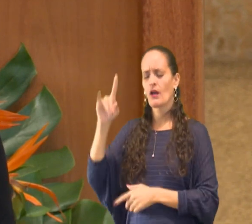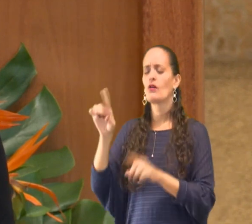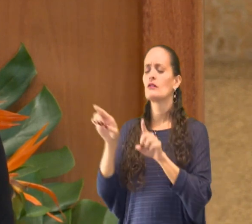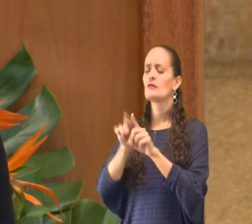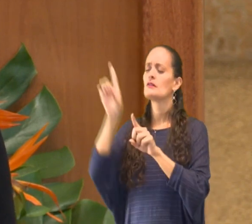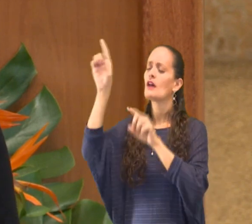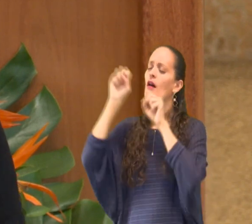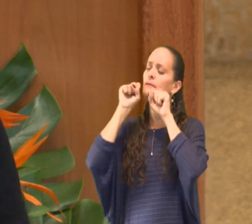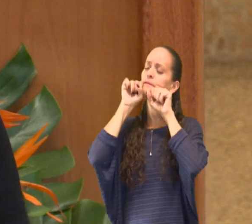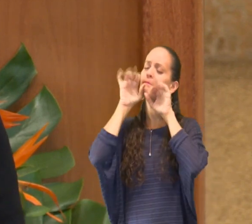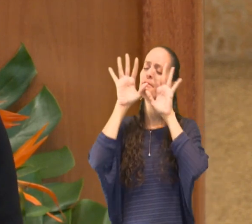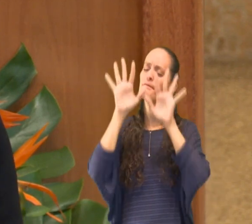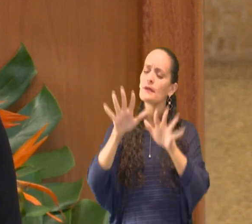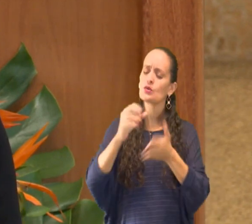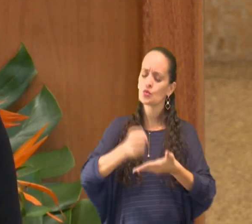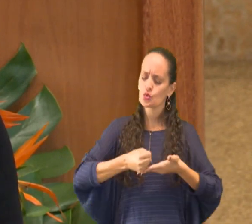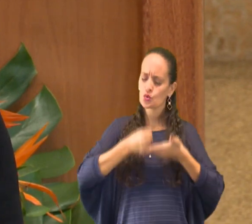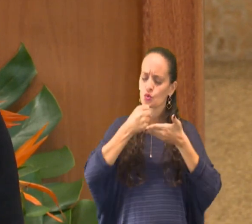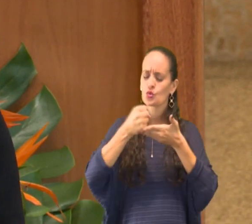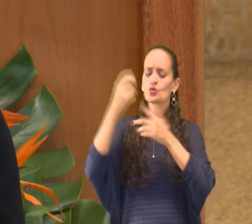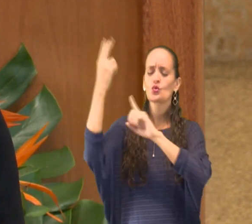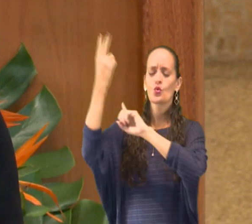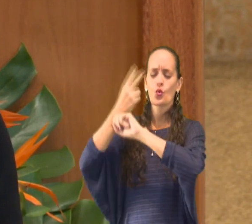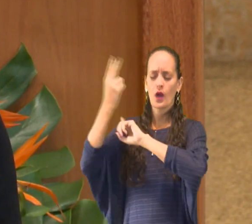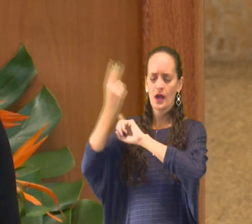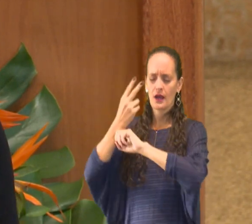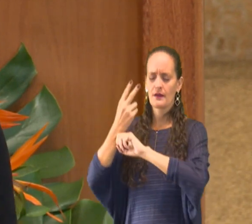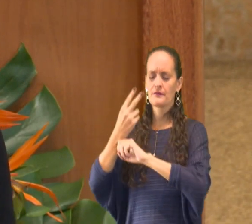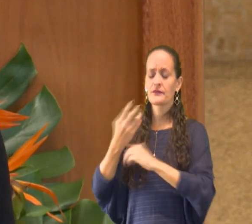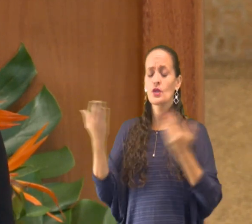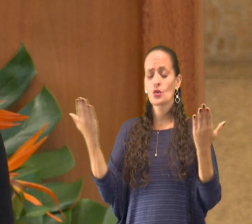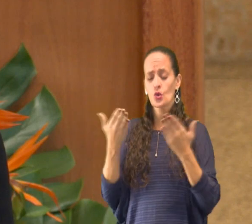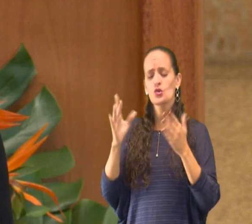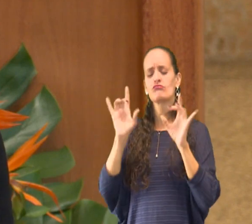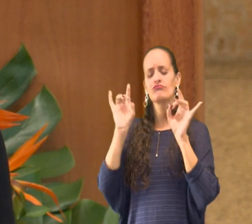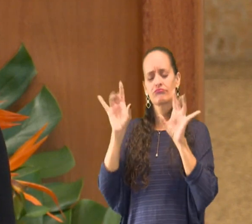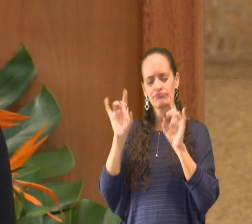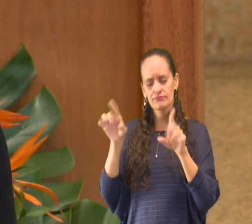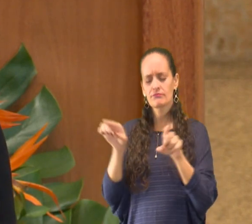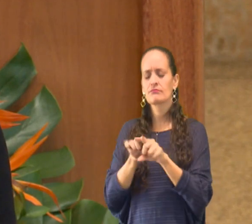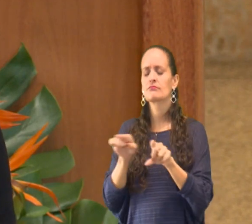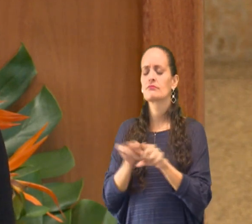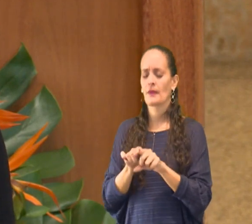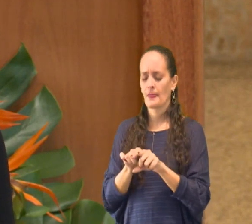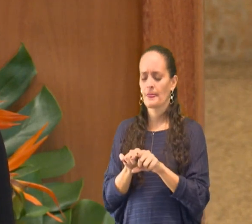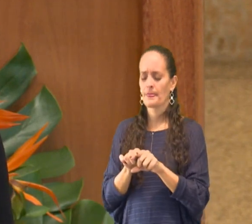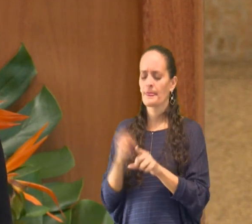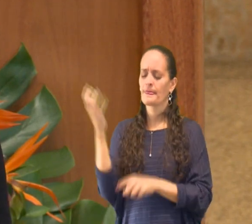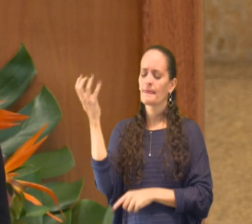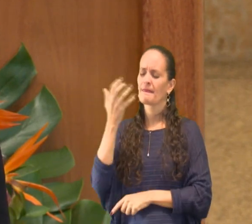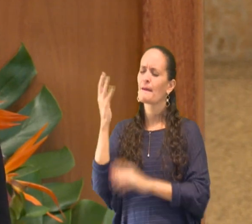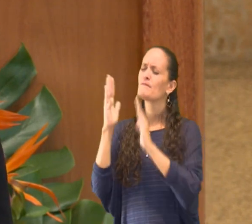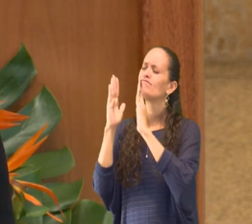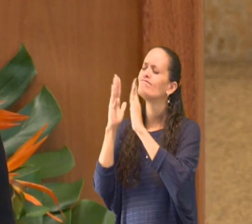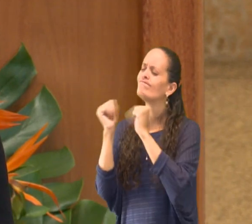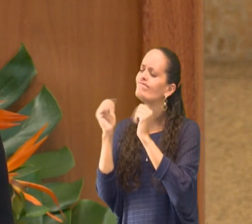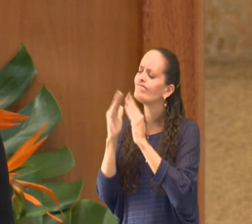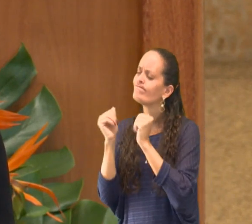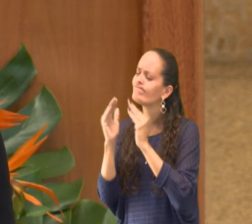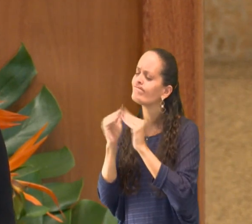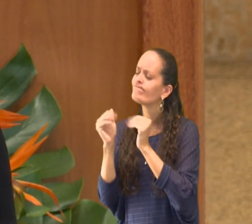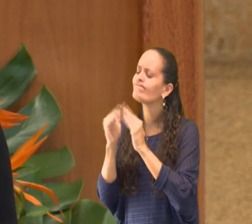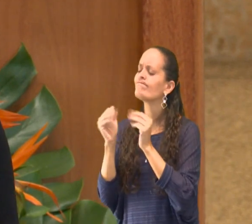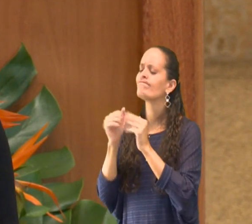nos abençoe, nos sustente e nos guarde. E aqui nessa hora também, Pai, queremos Te suplicar